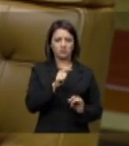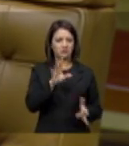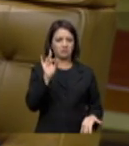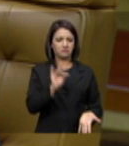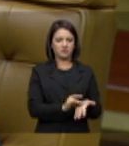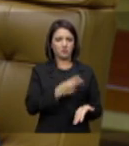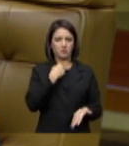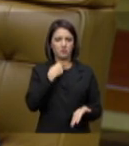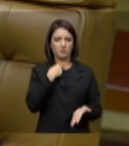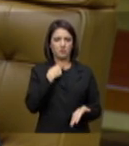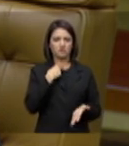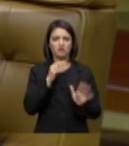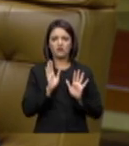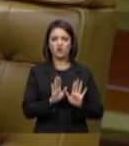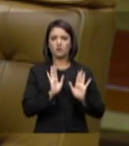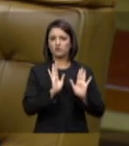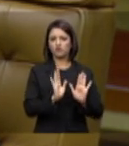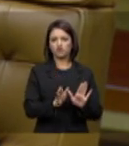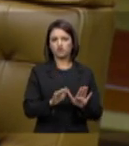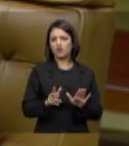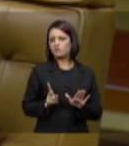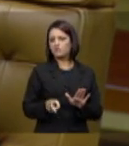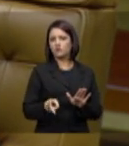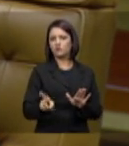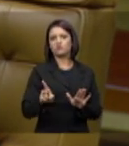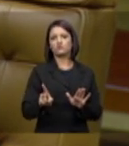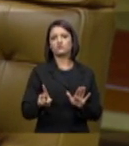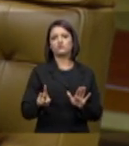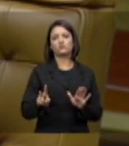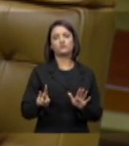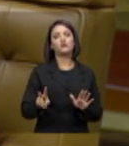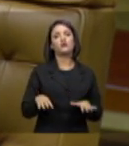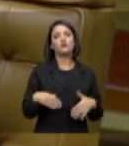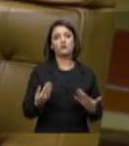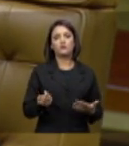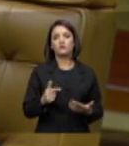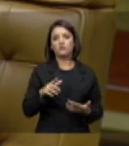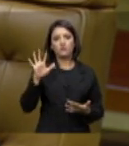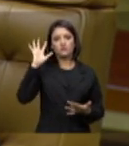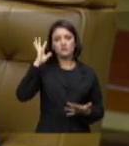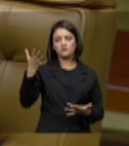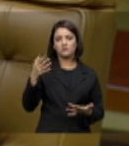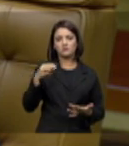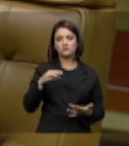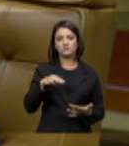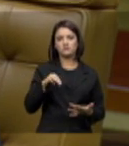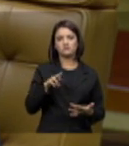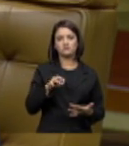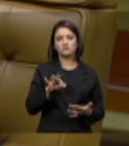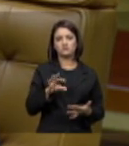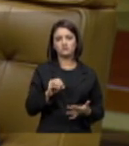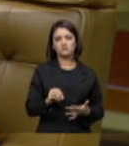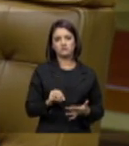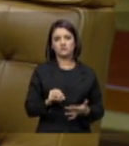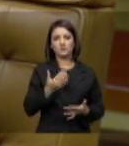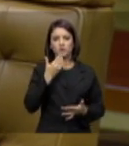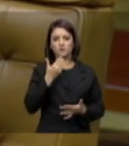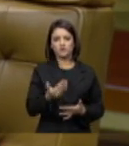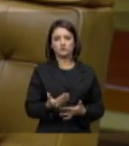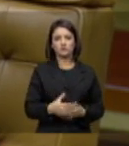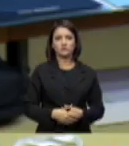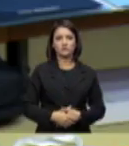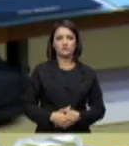eu já sei quero dou passa o seguinte então eu extinto sem resolução do mérito leia-se interprete é